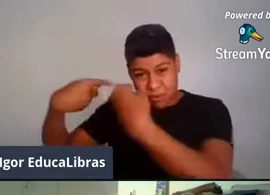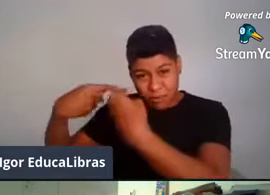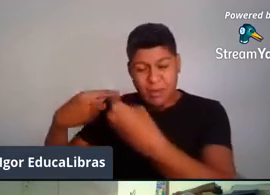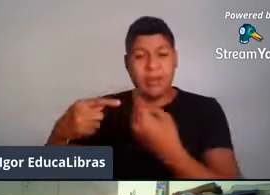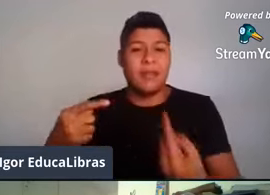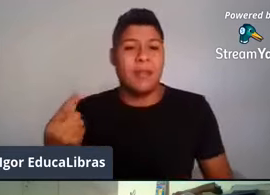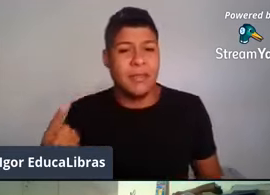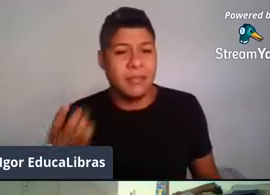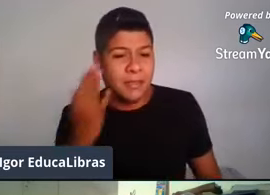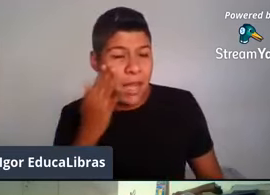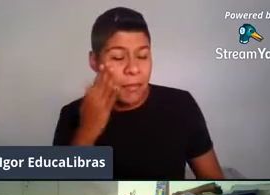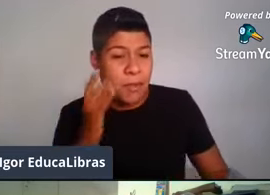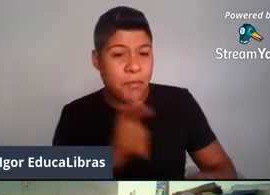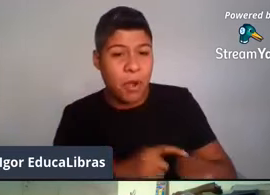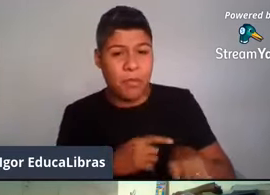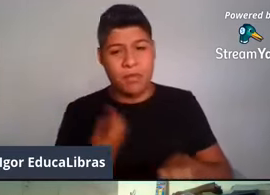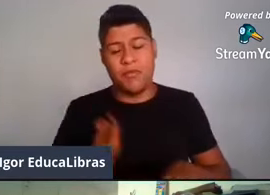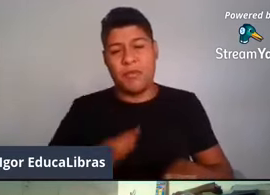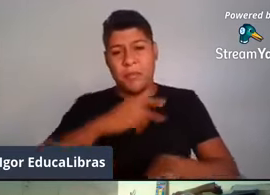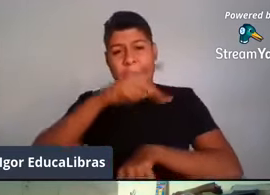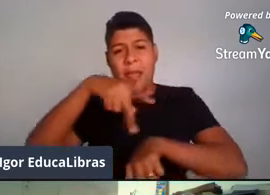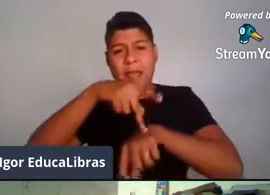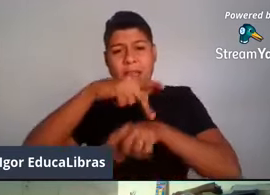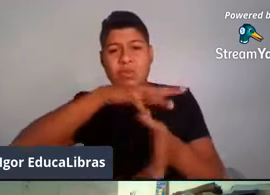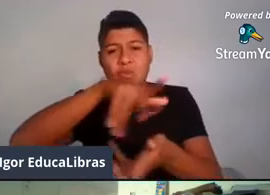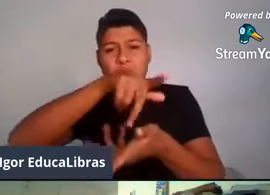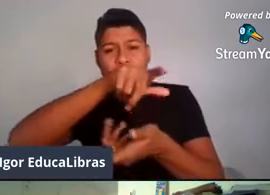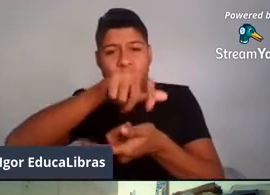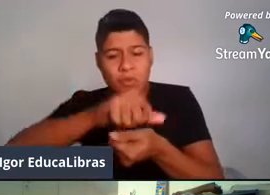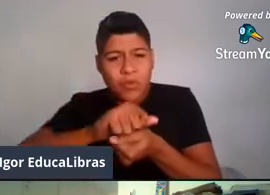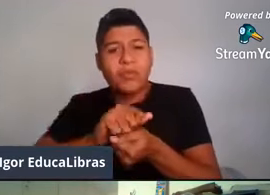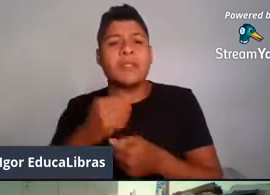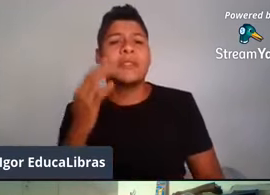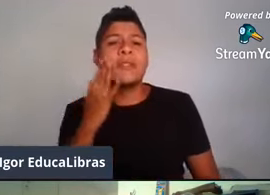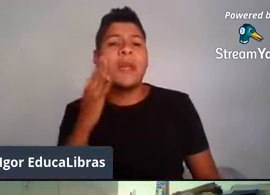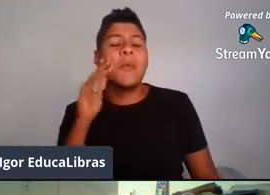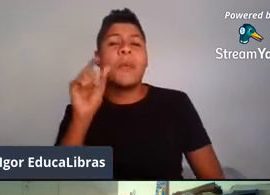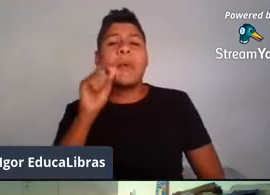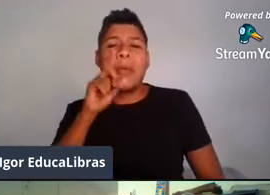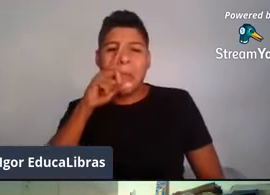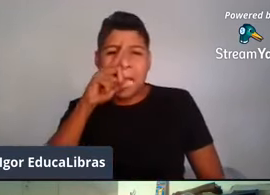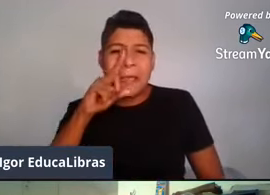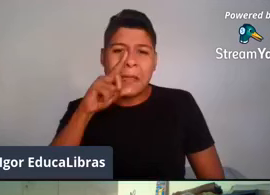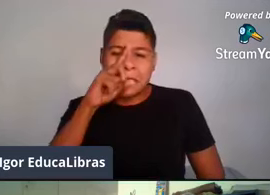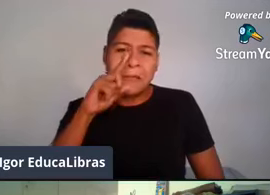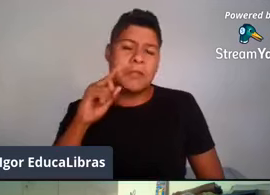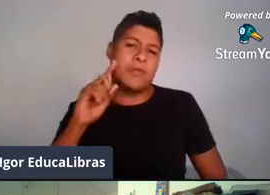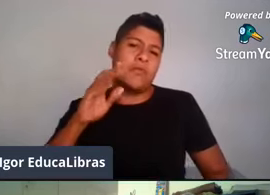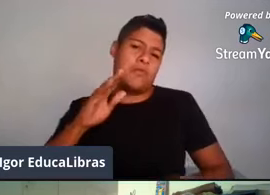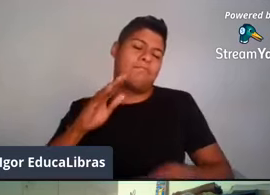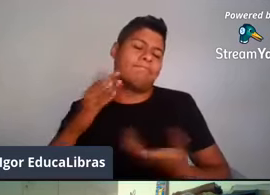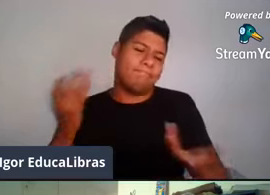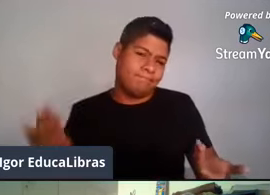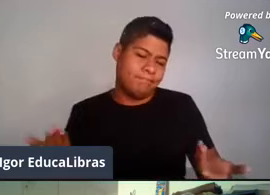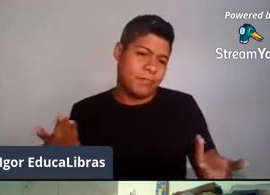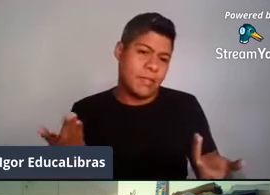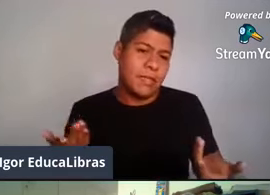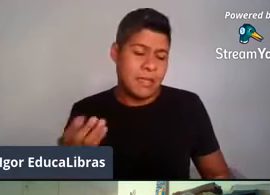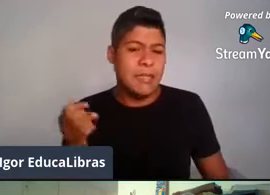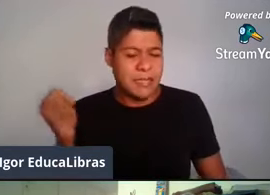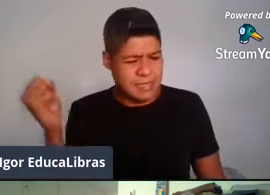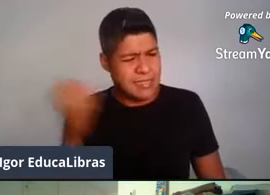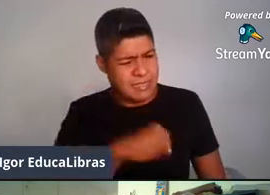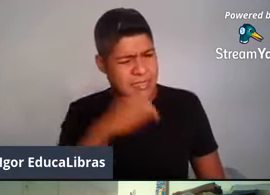momento que a gente vive, o país, o mundo, sem sombra de dúvida, é um risco maior ainda, né? Sim, eu tenho